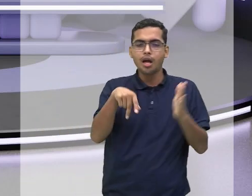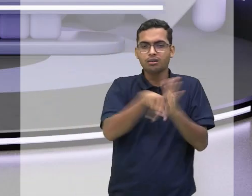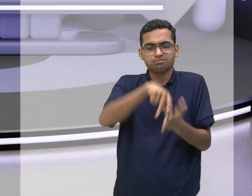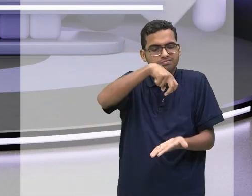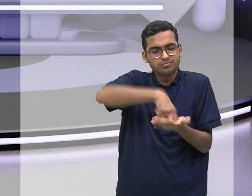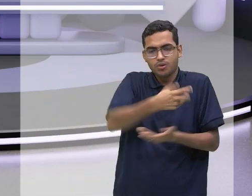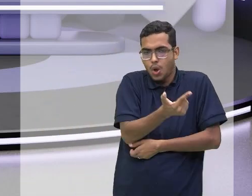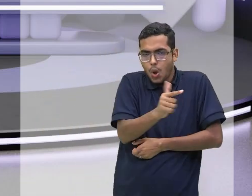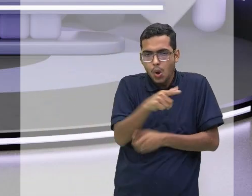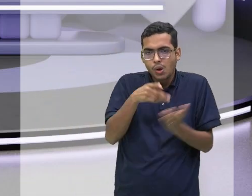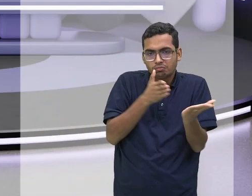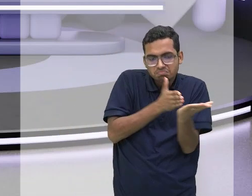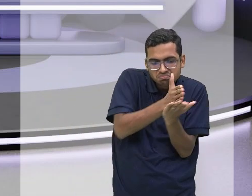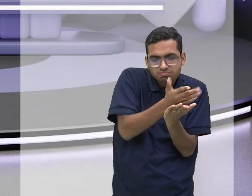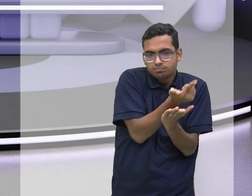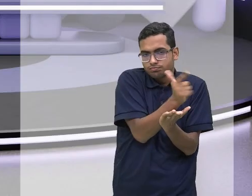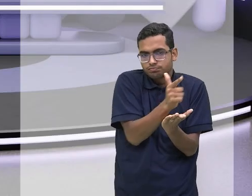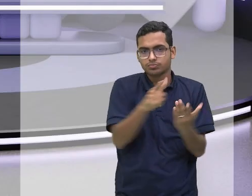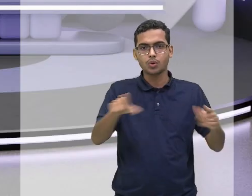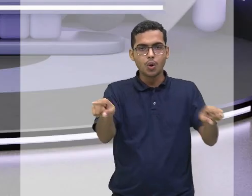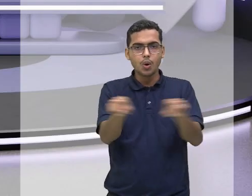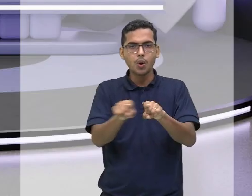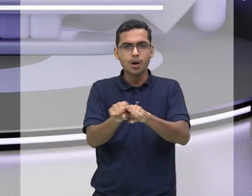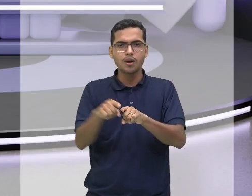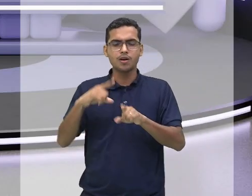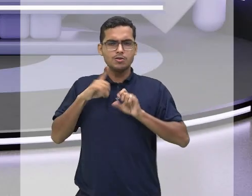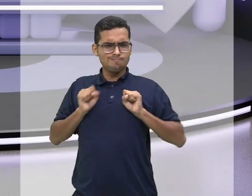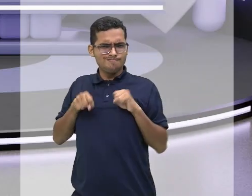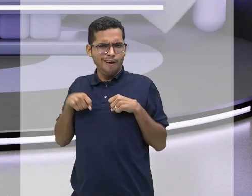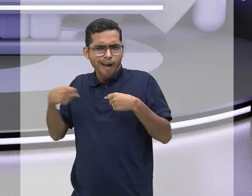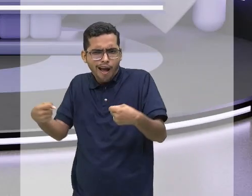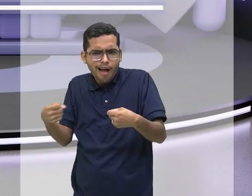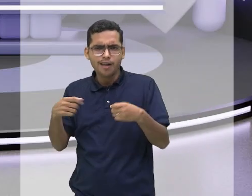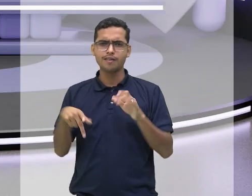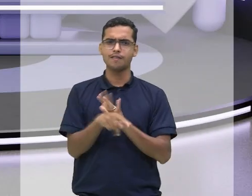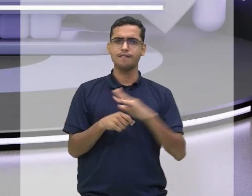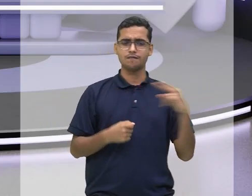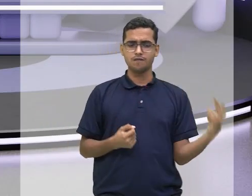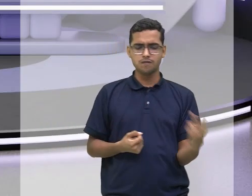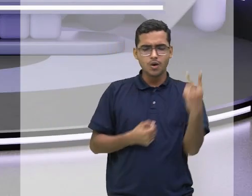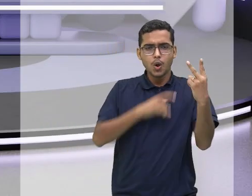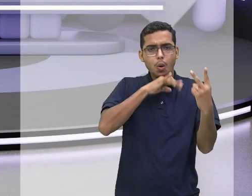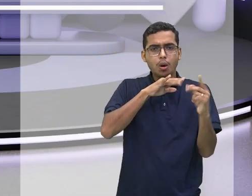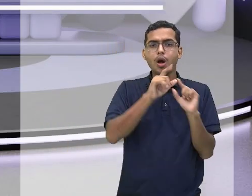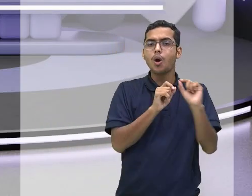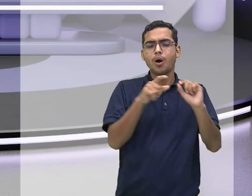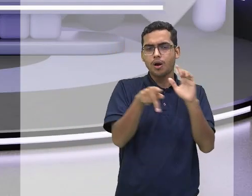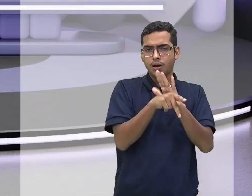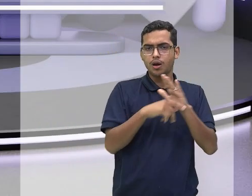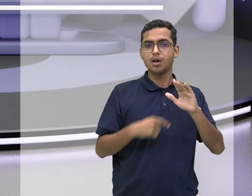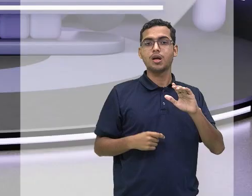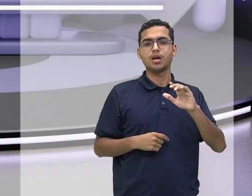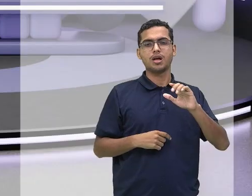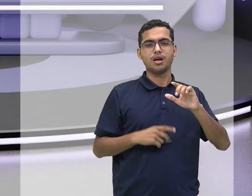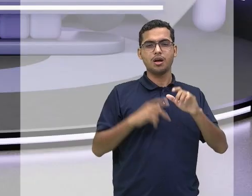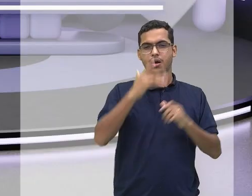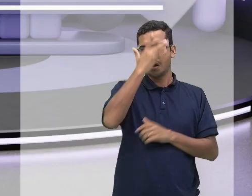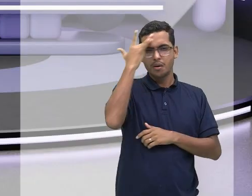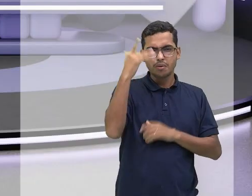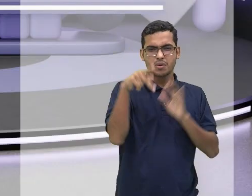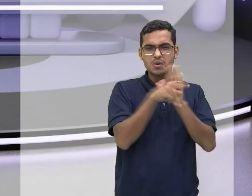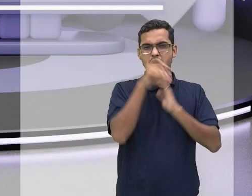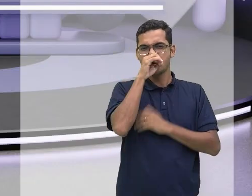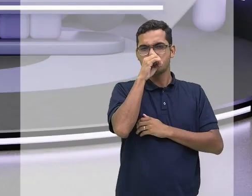preguiça. O contravalor do conhecimento é a ignorância, quando a pessoa não quer, né? O contravalor